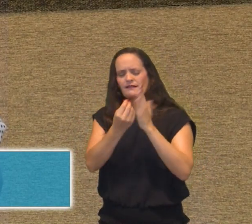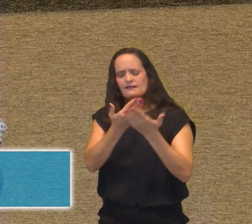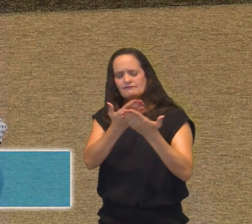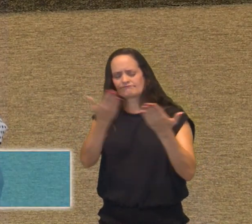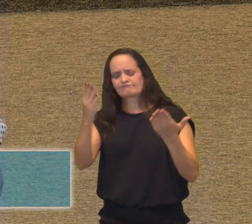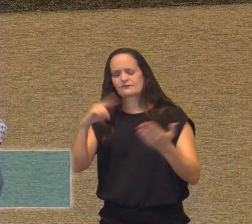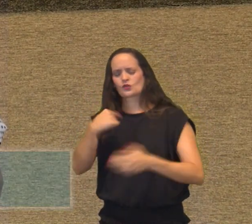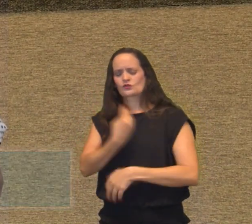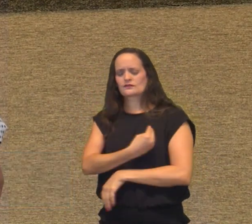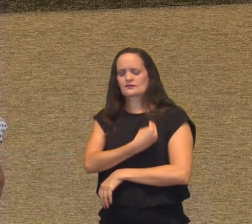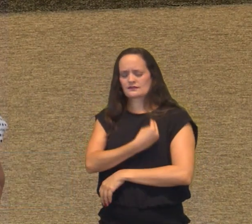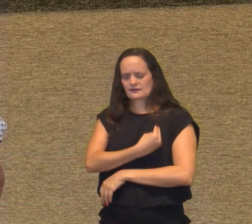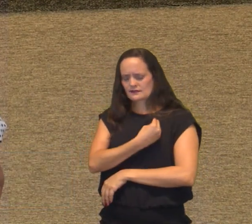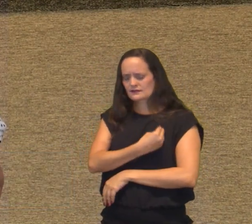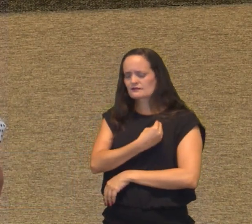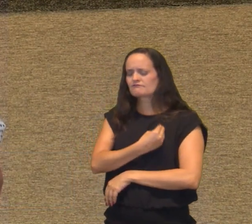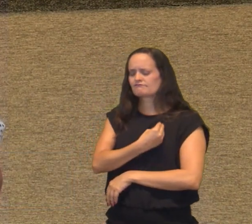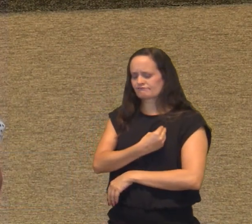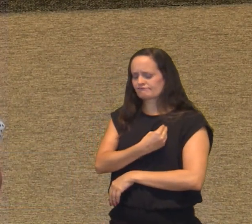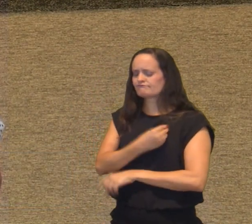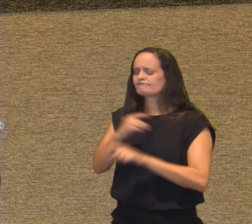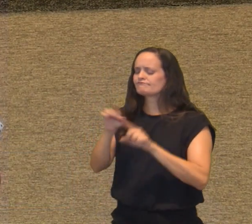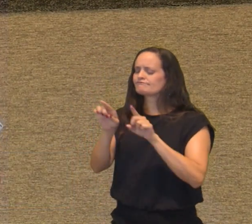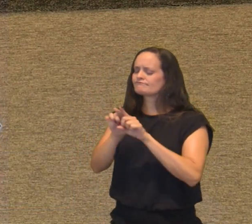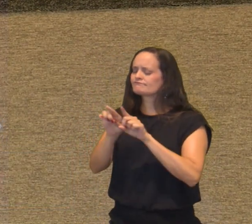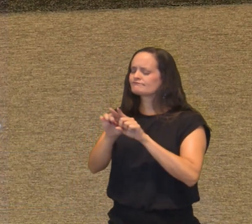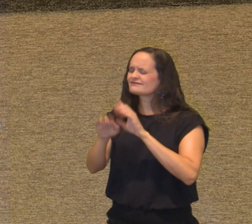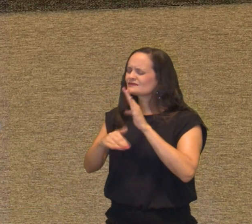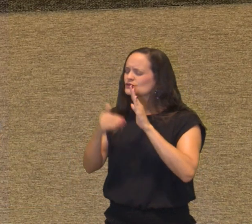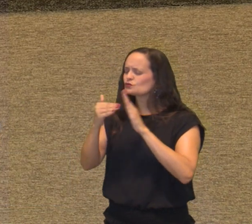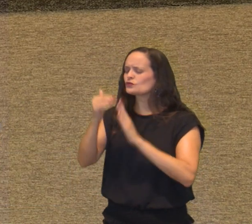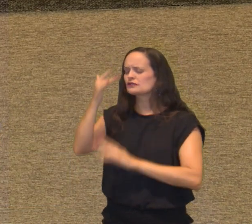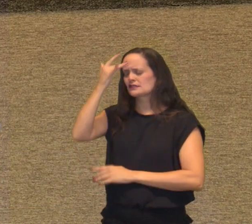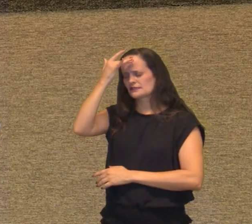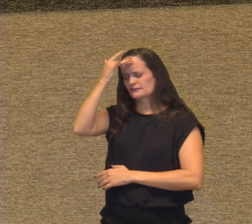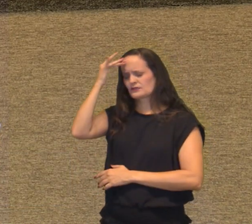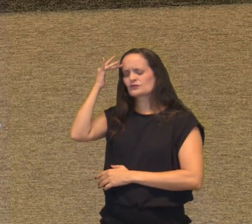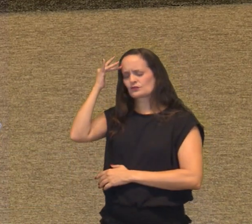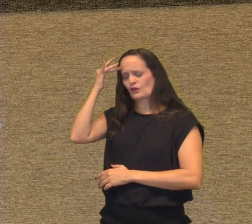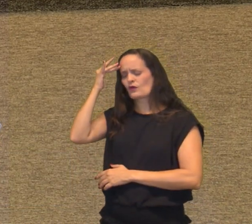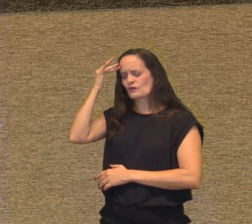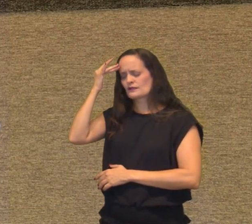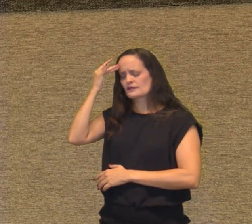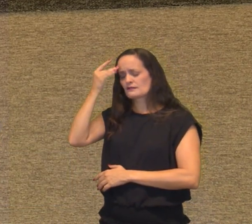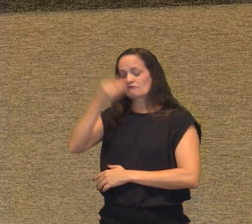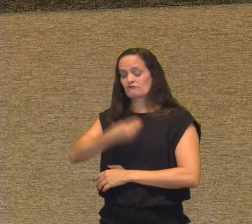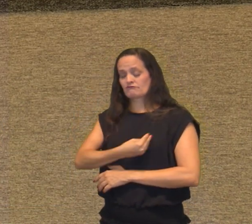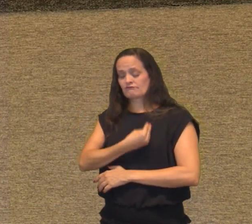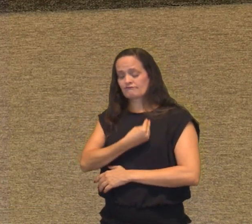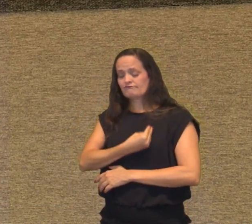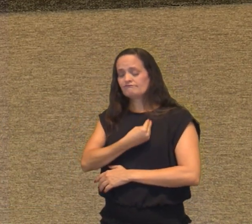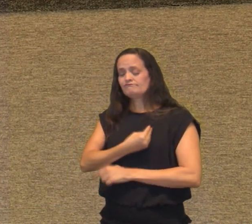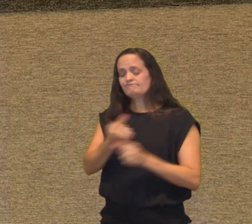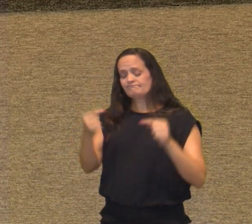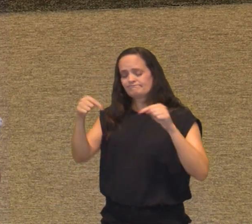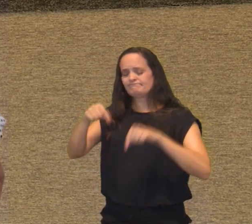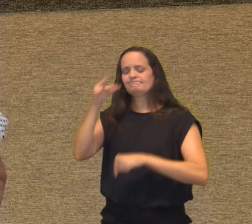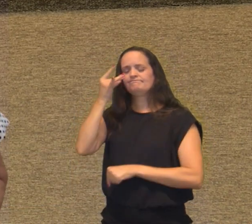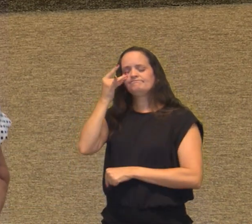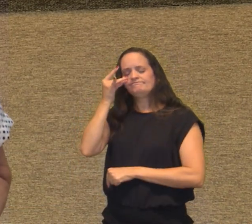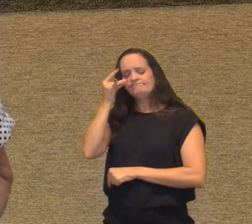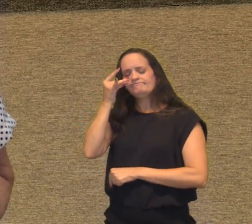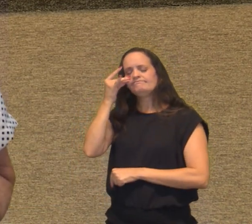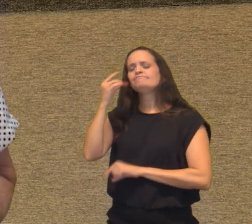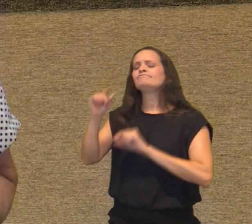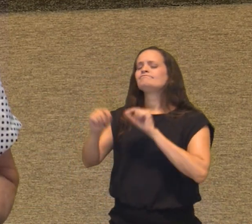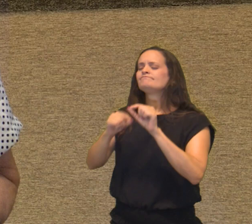nossas vidas, Pai, e sobre a vida de todos aqueles que estão presentes aqui neste dia, Senhor, dando